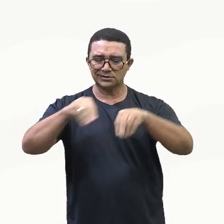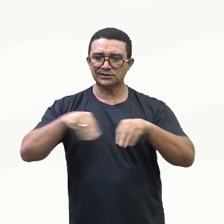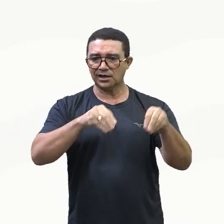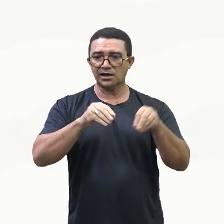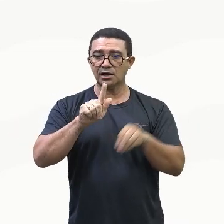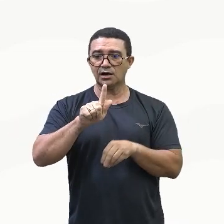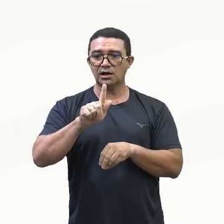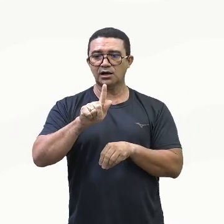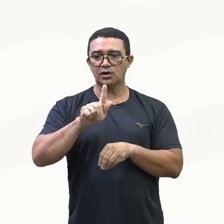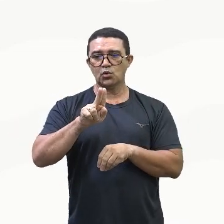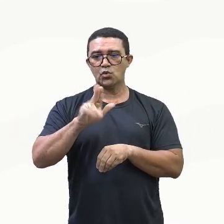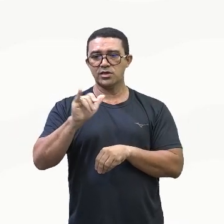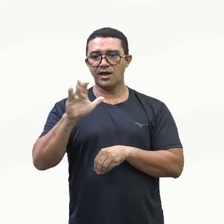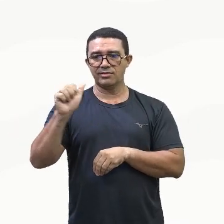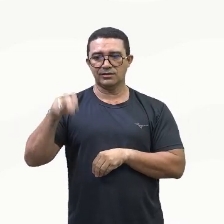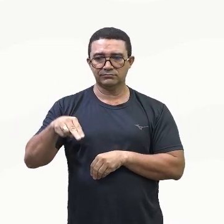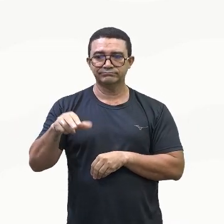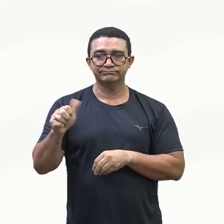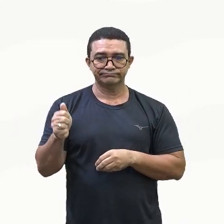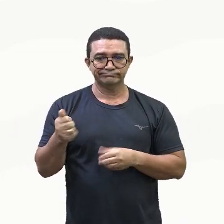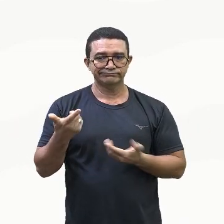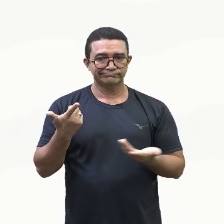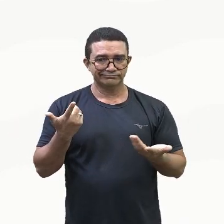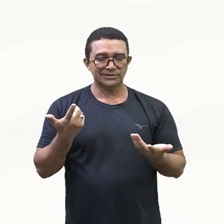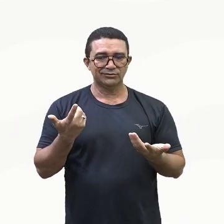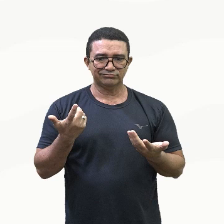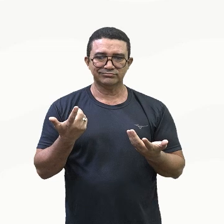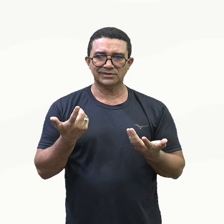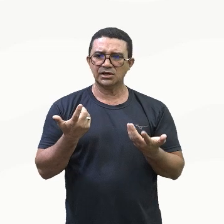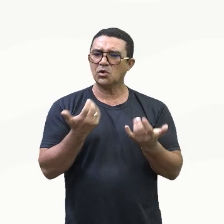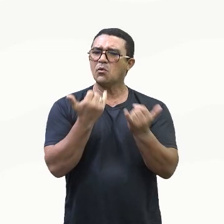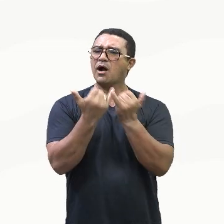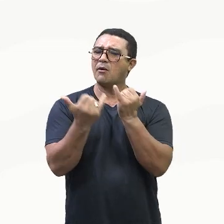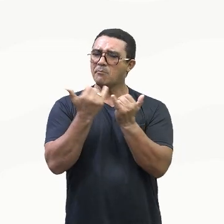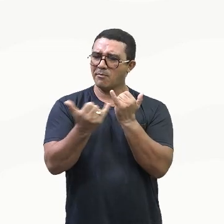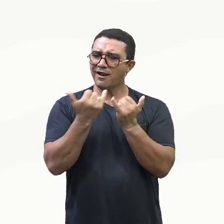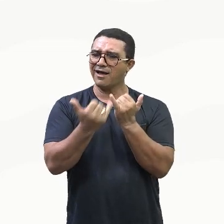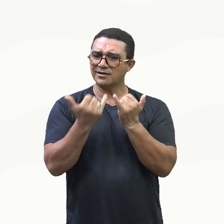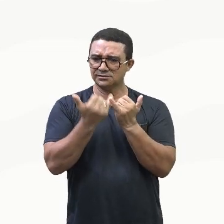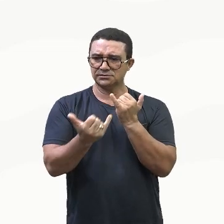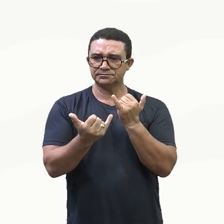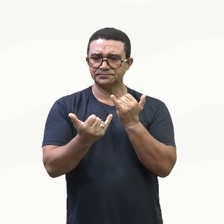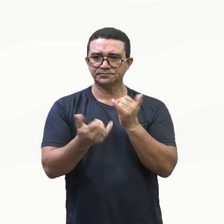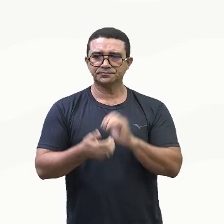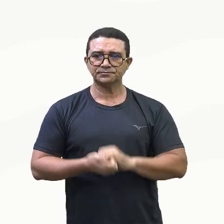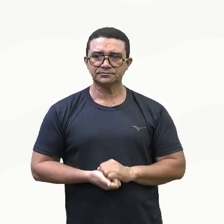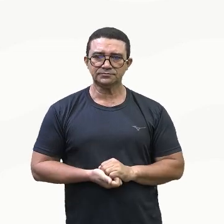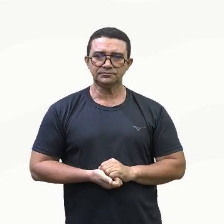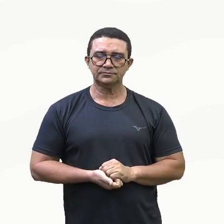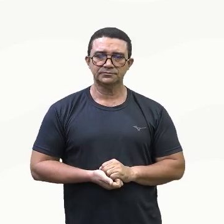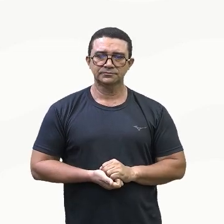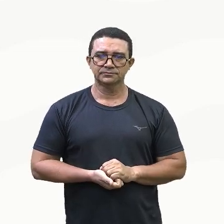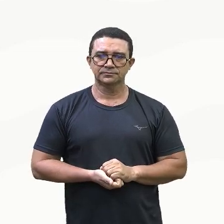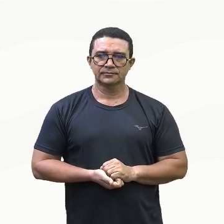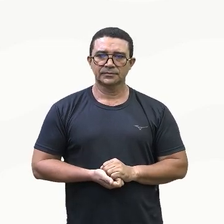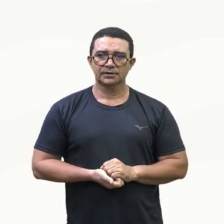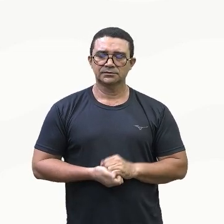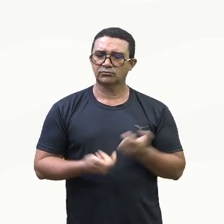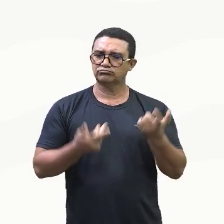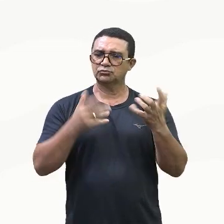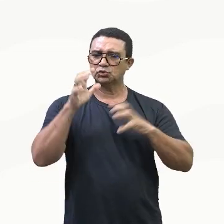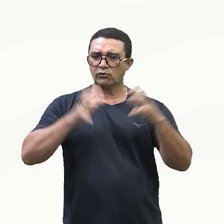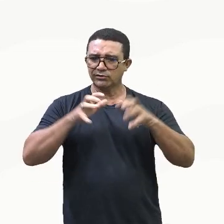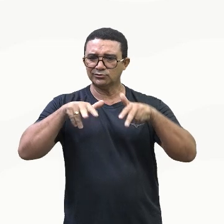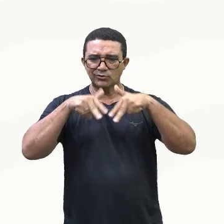isso aqui que eu acabei de ler não é uma verdade com essas realidades contemporâneas? Vamos de novo à leitura. Os